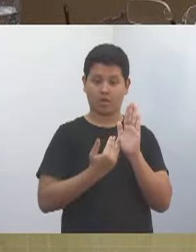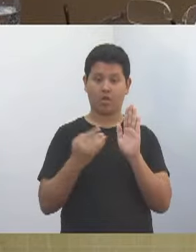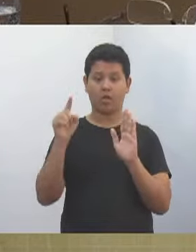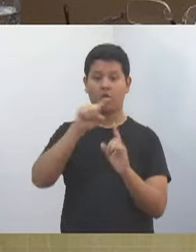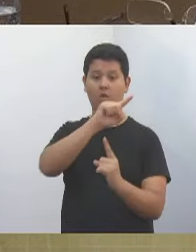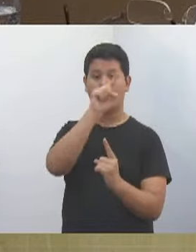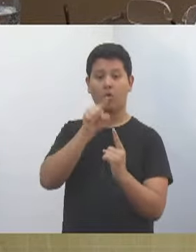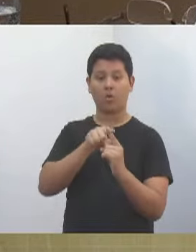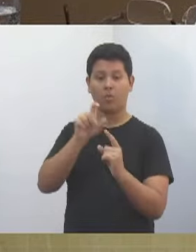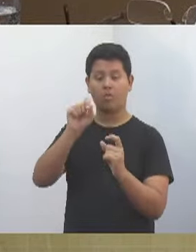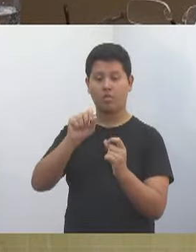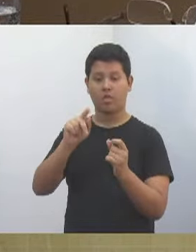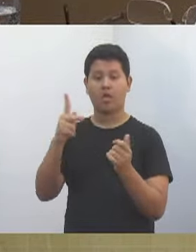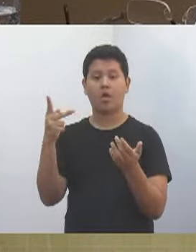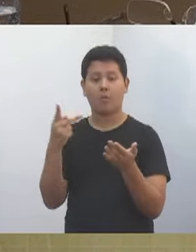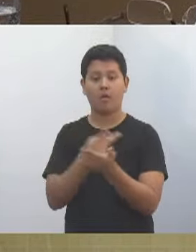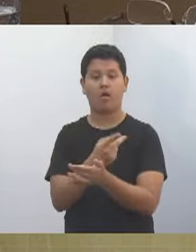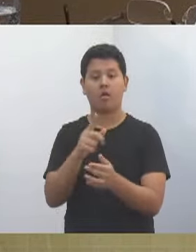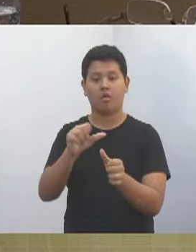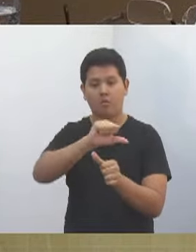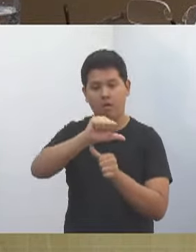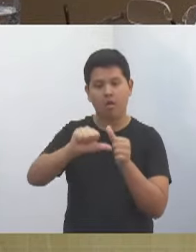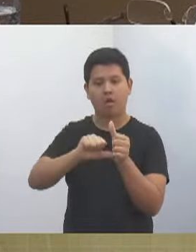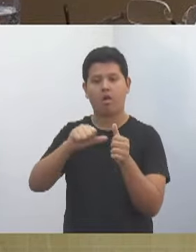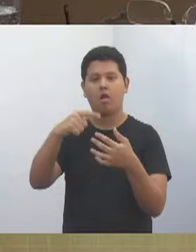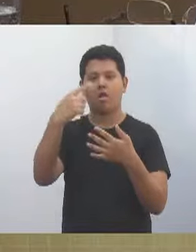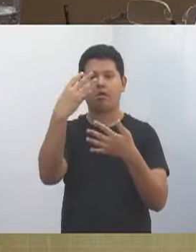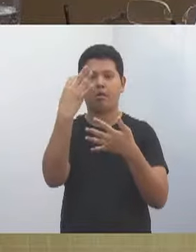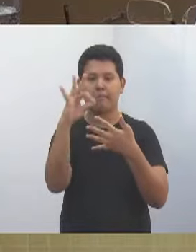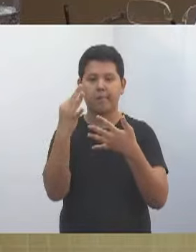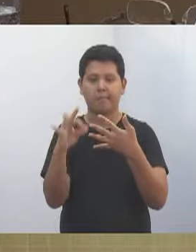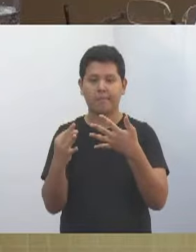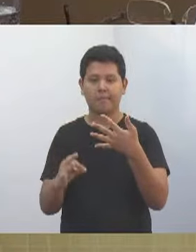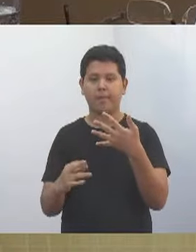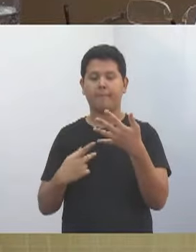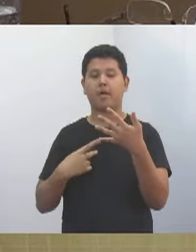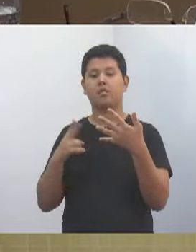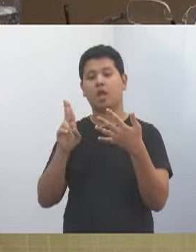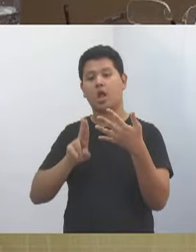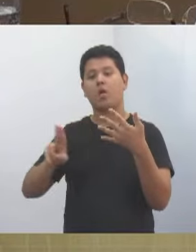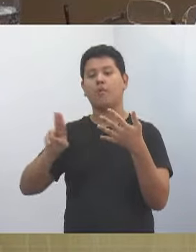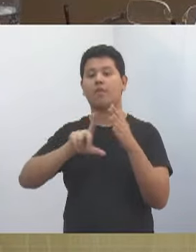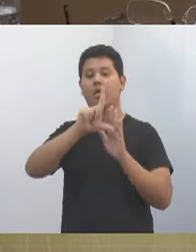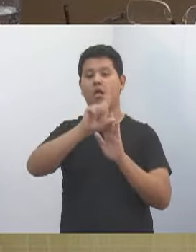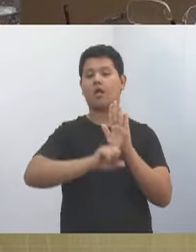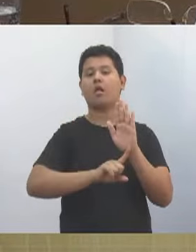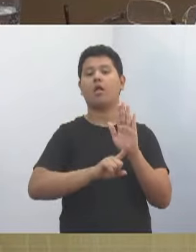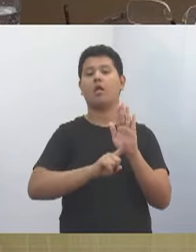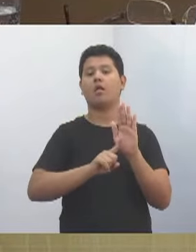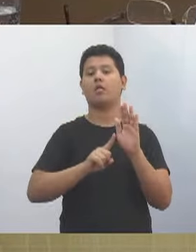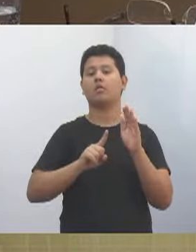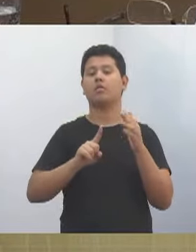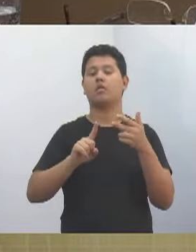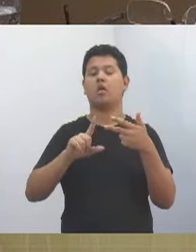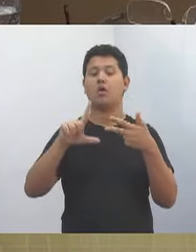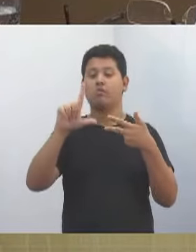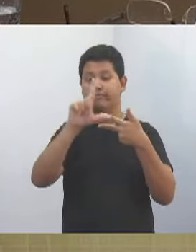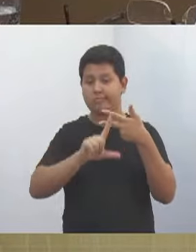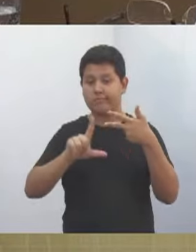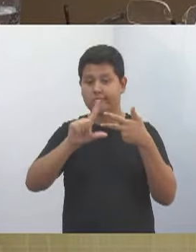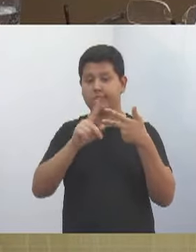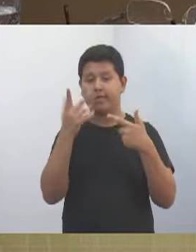fazer uma correção para melhor adequação da técnica legislativa, conforme apontado no parecer